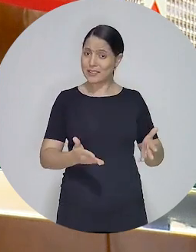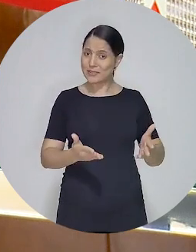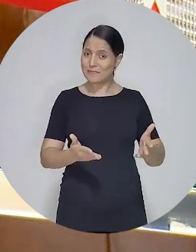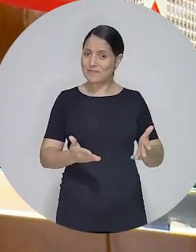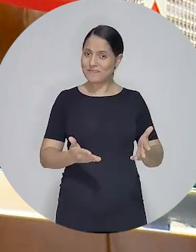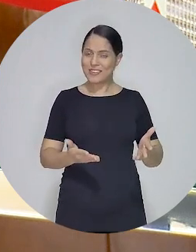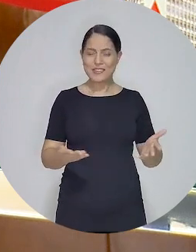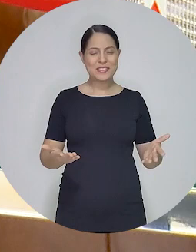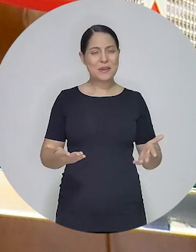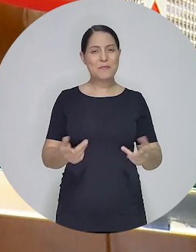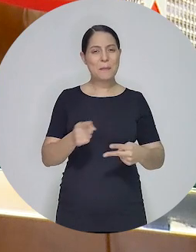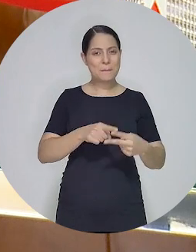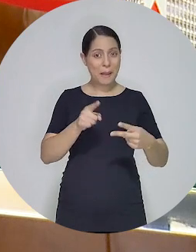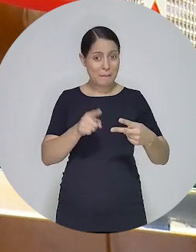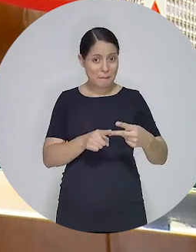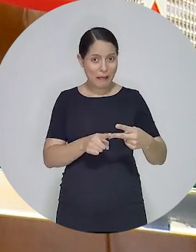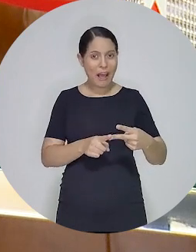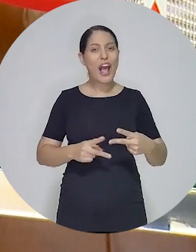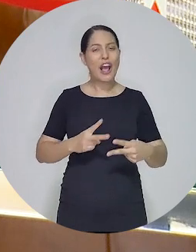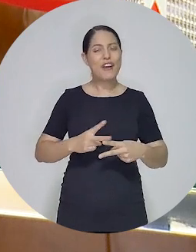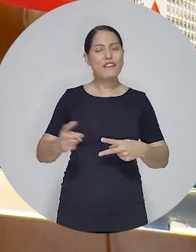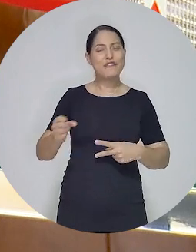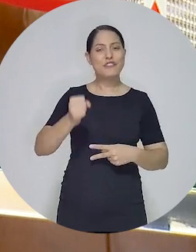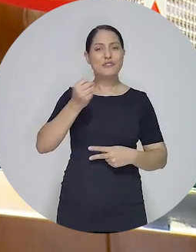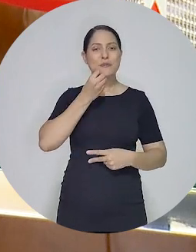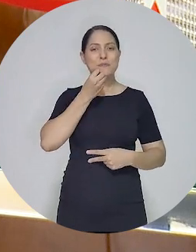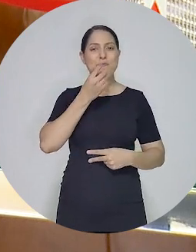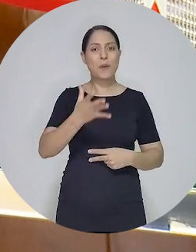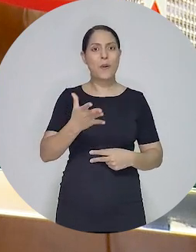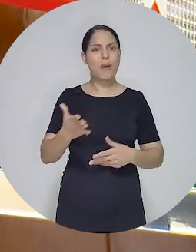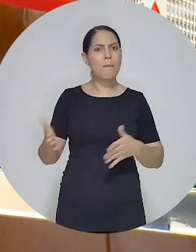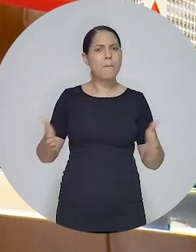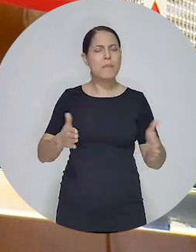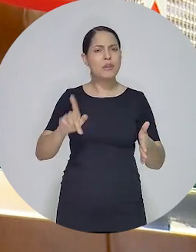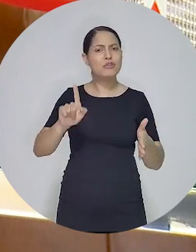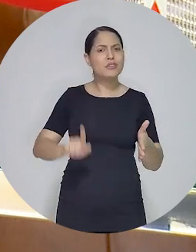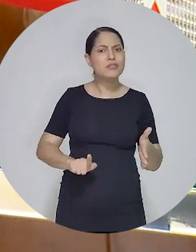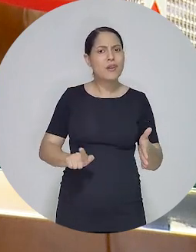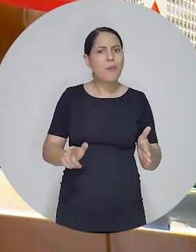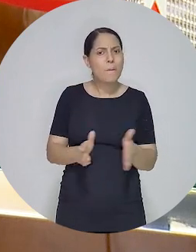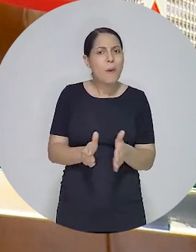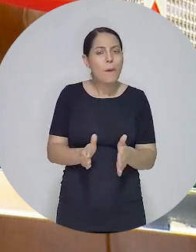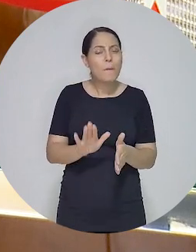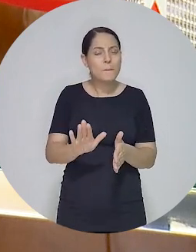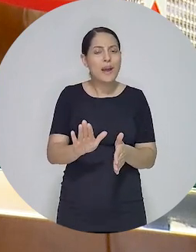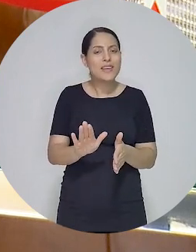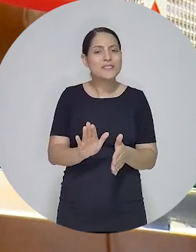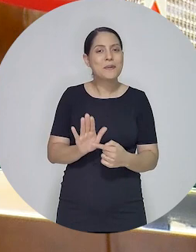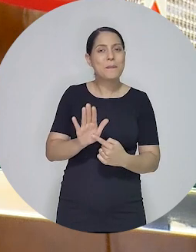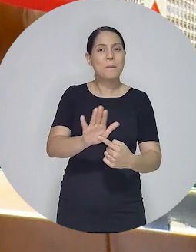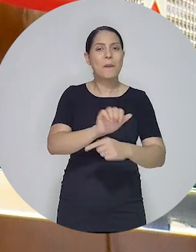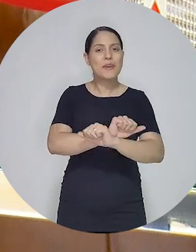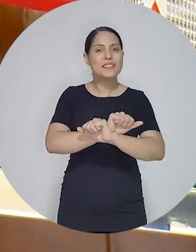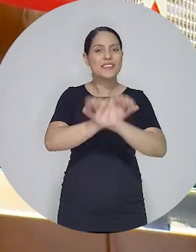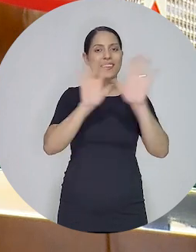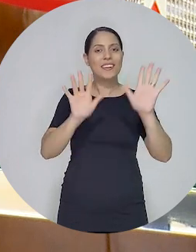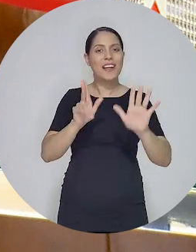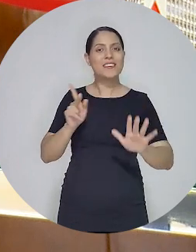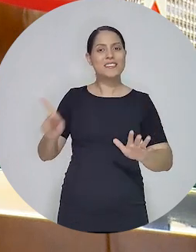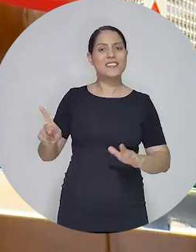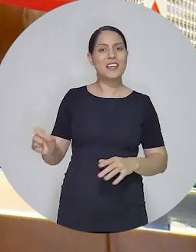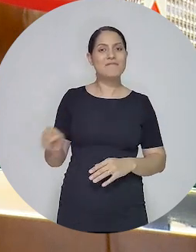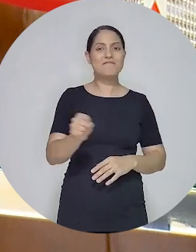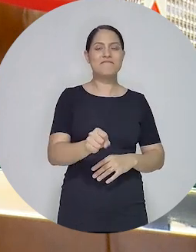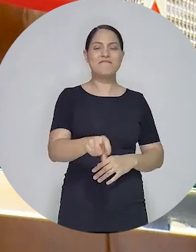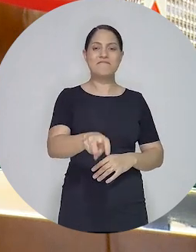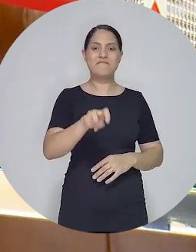o cidadão respeitado. São duas vitórias em pouco tempo de gestão que já